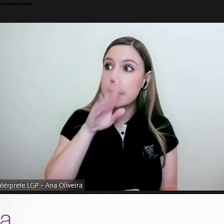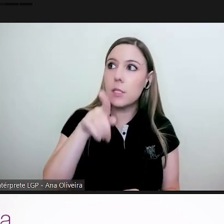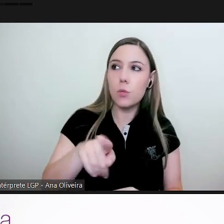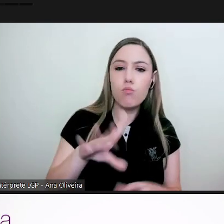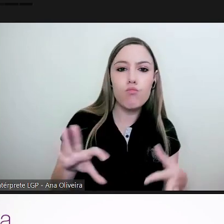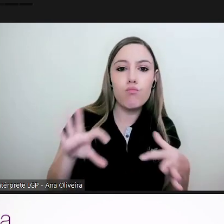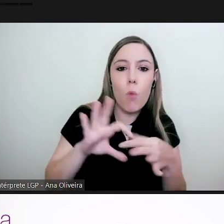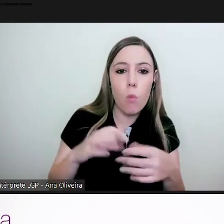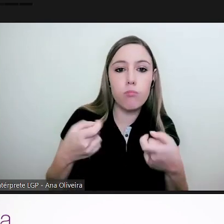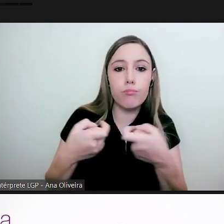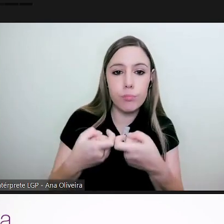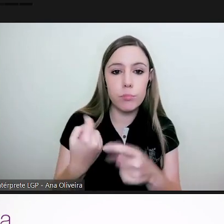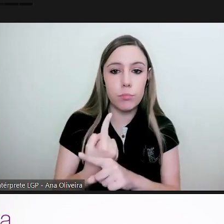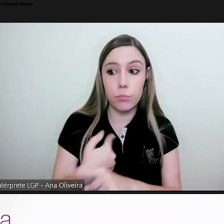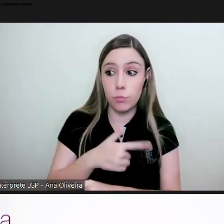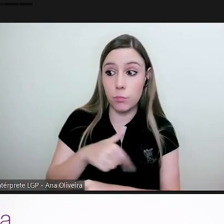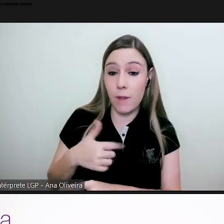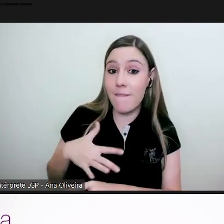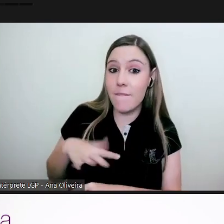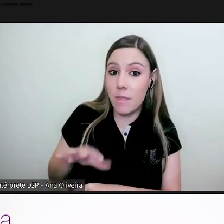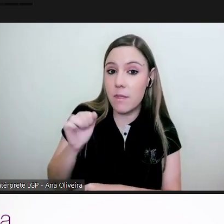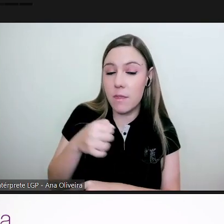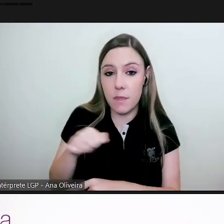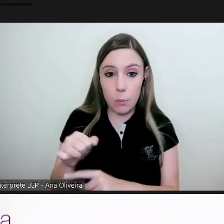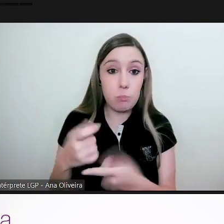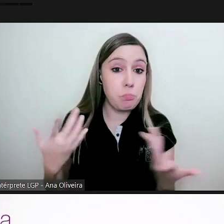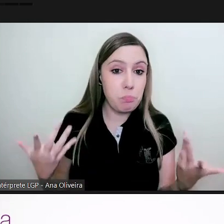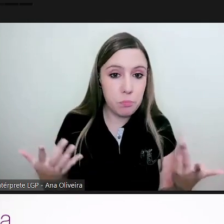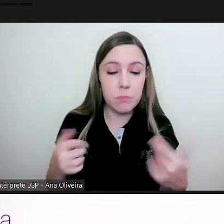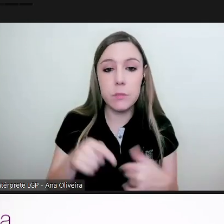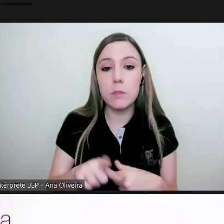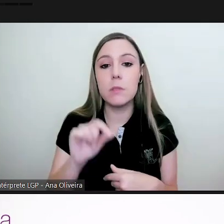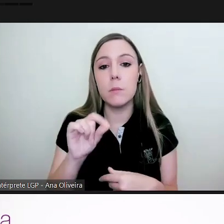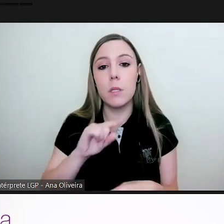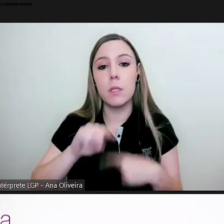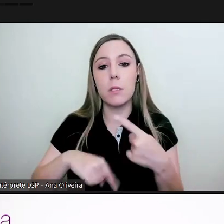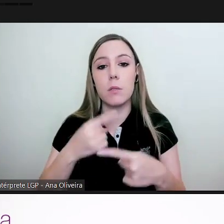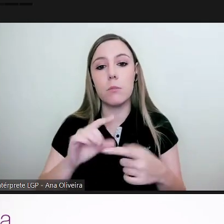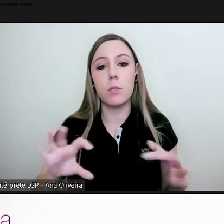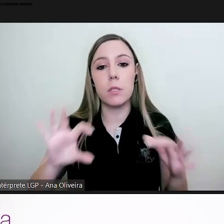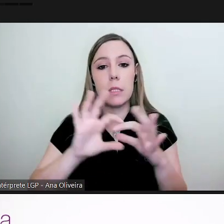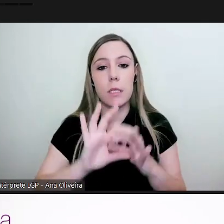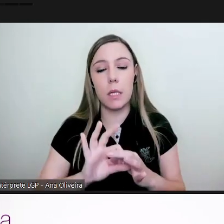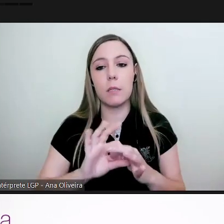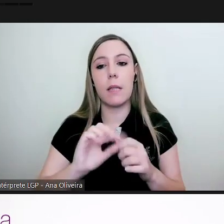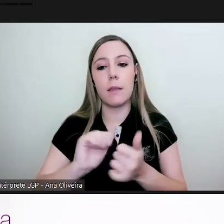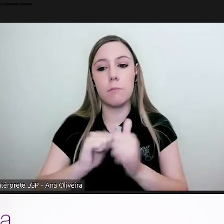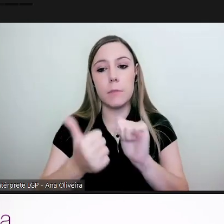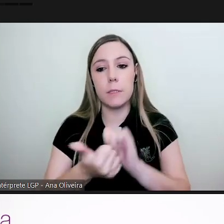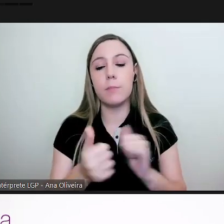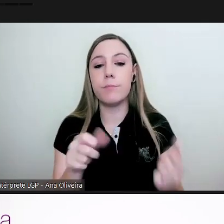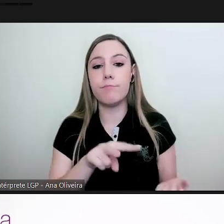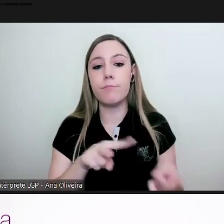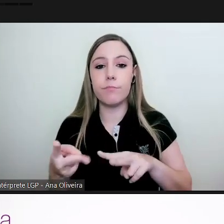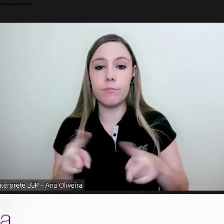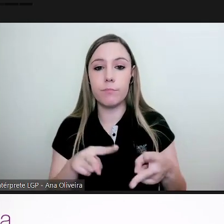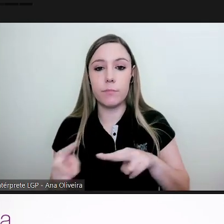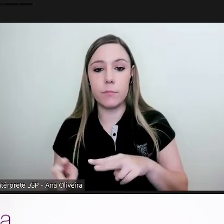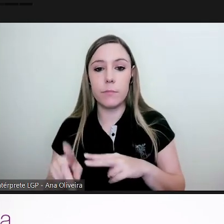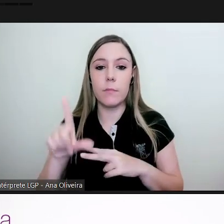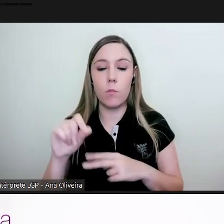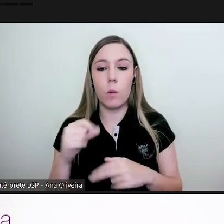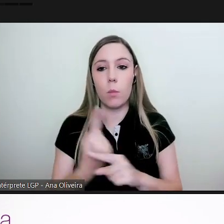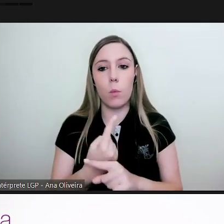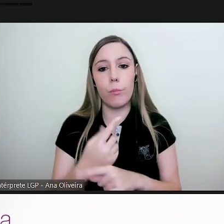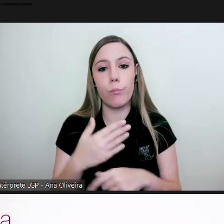que esperávamos, e isso também se traduz naturalmente num afinamento da estratégia e das